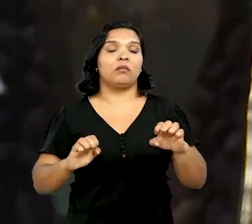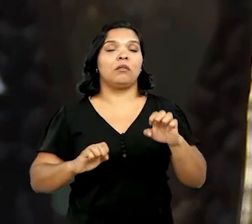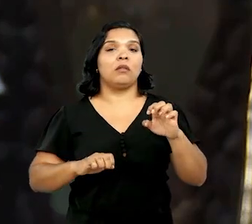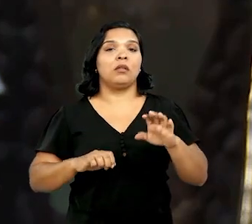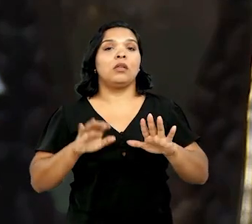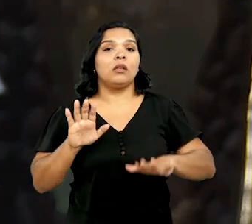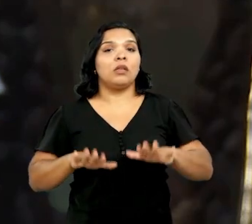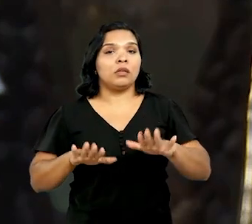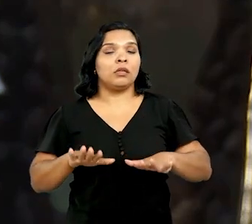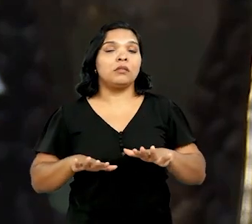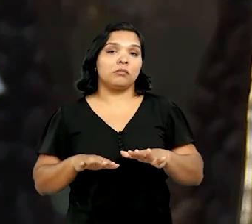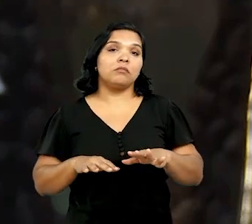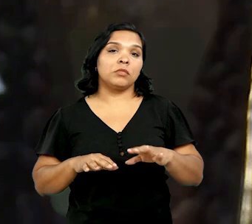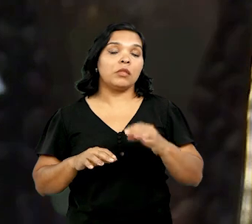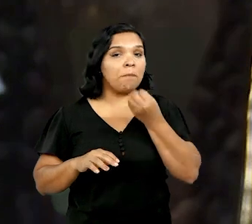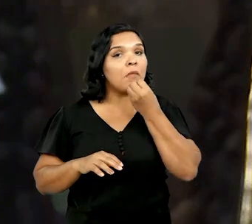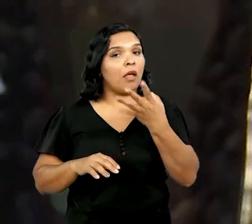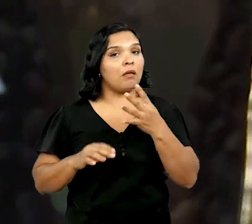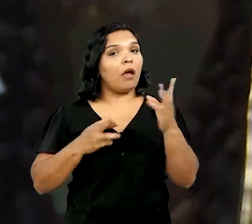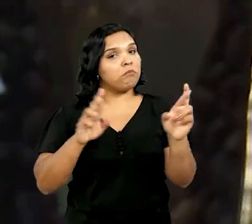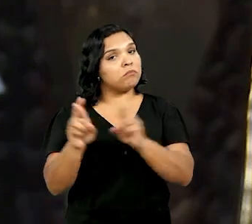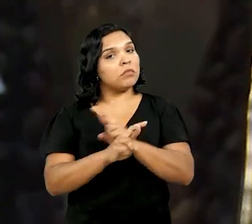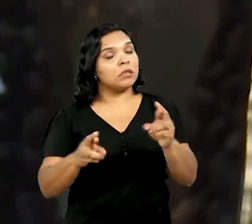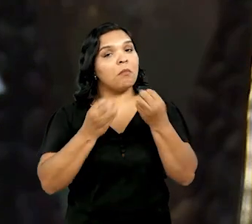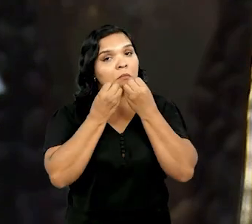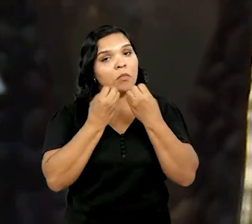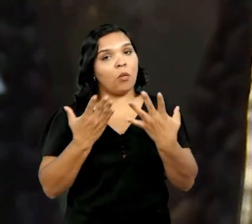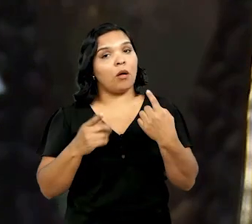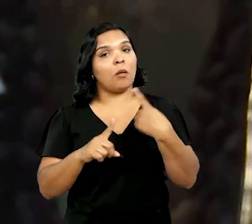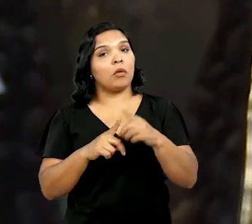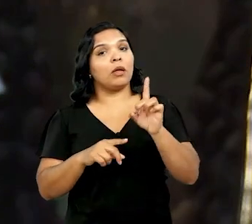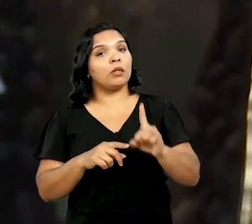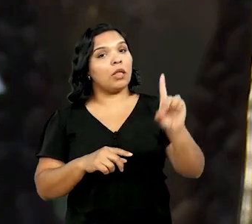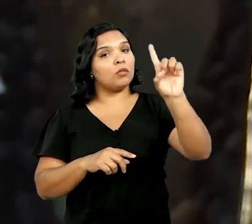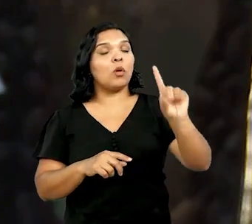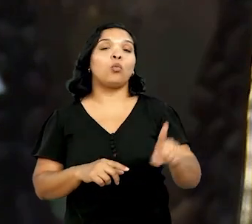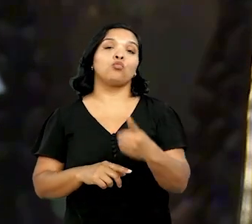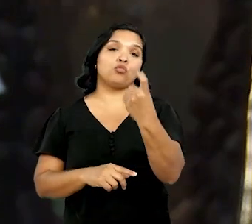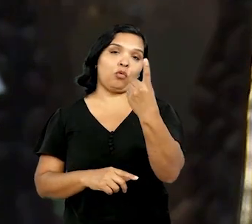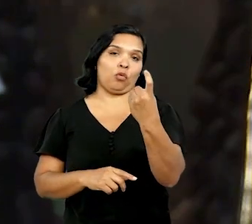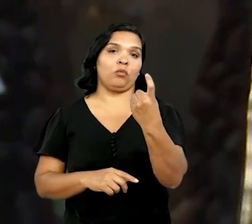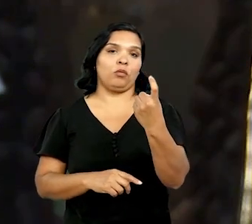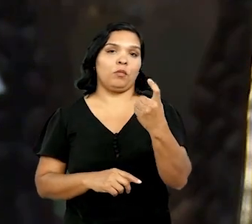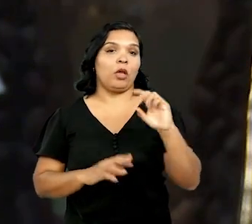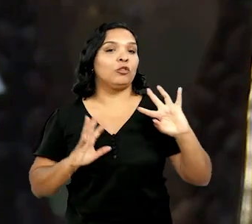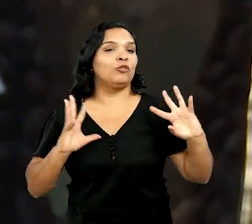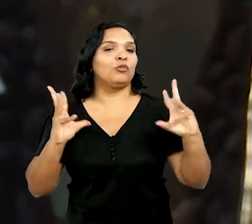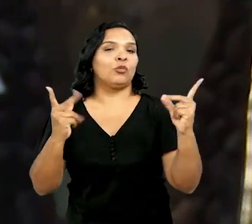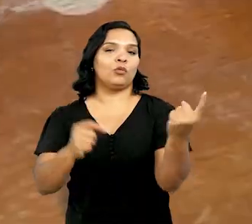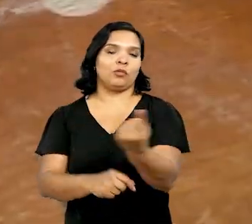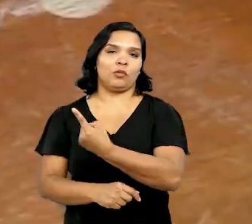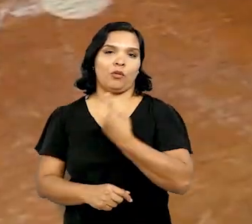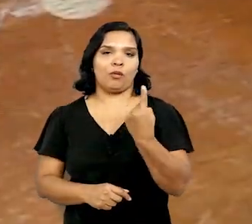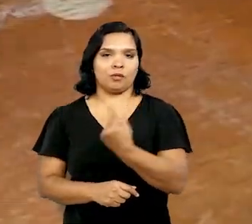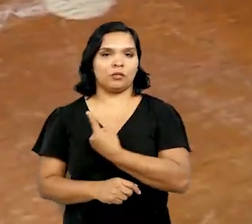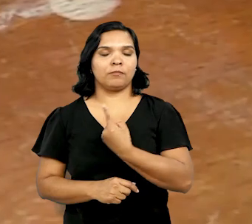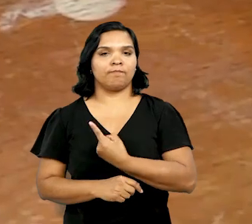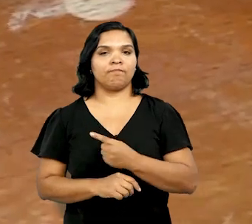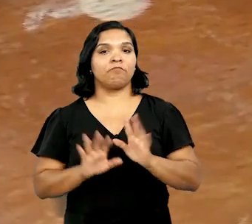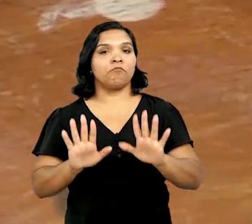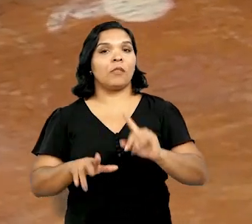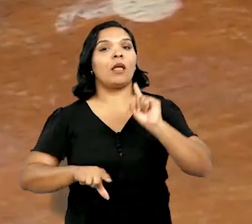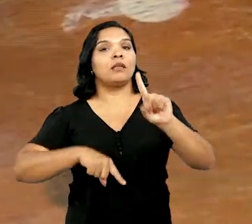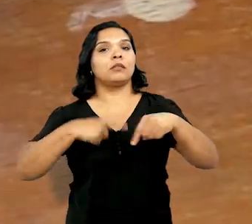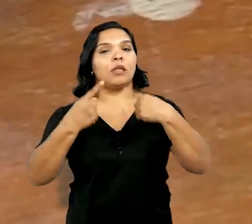né, e a gente se dá muito bem, porque Deus é um só, para todos nós.